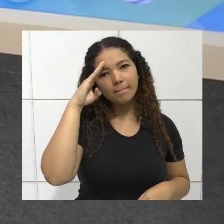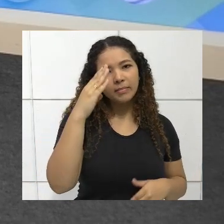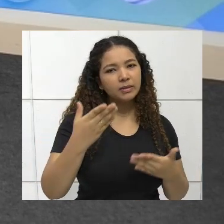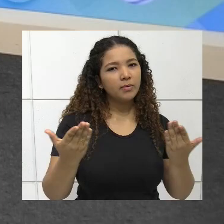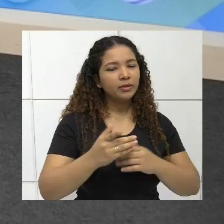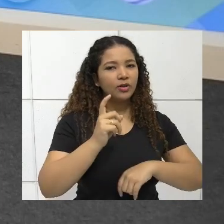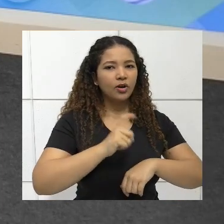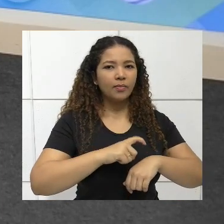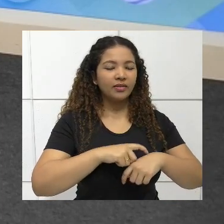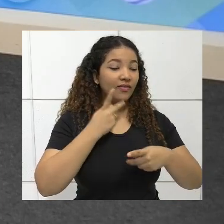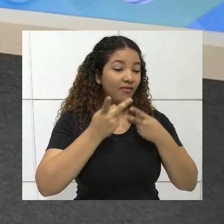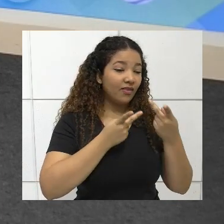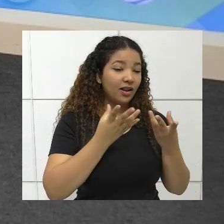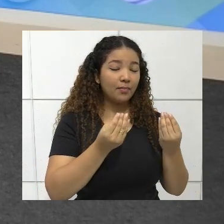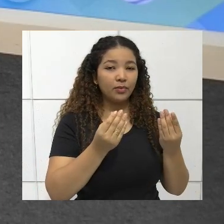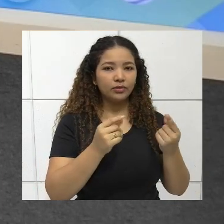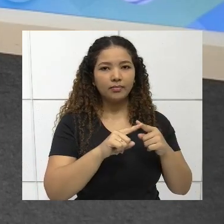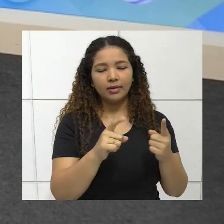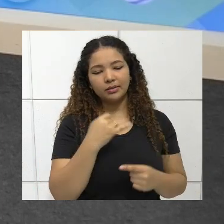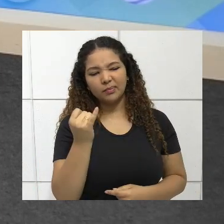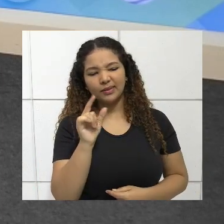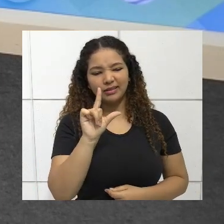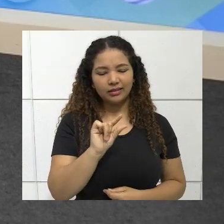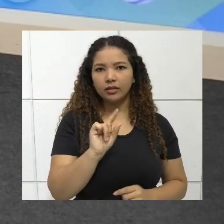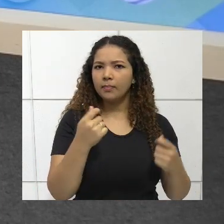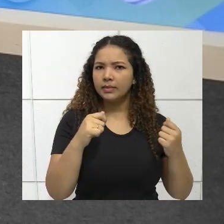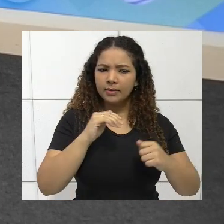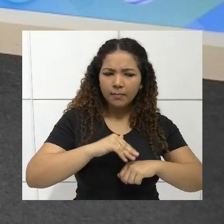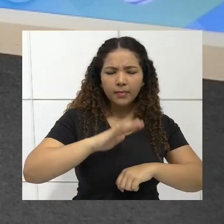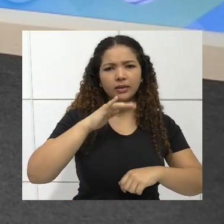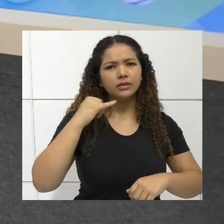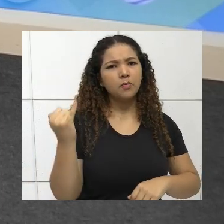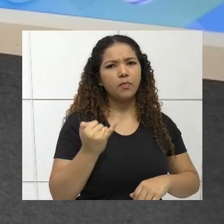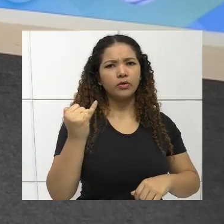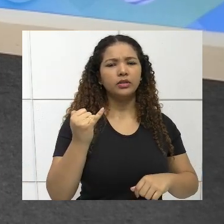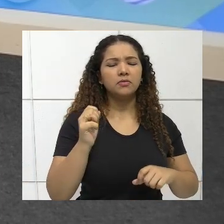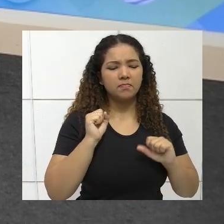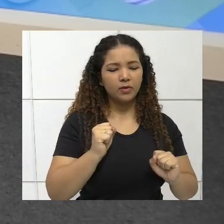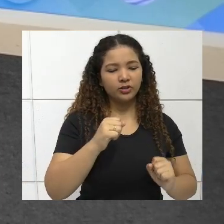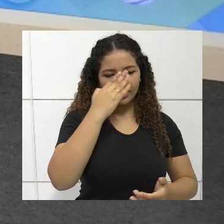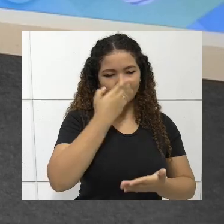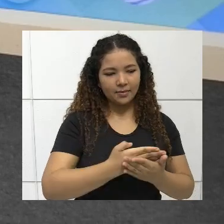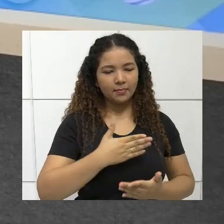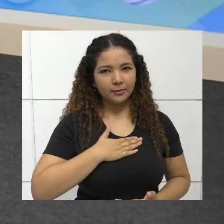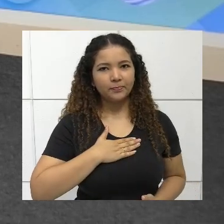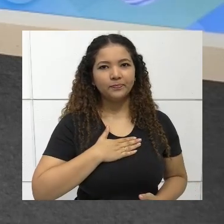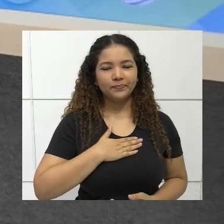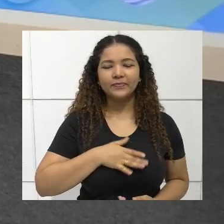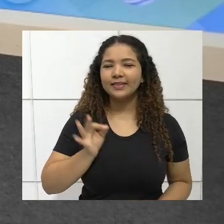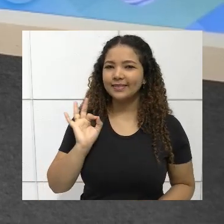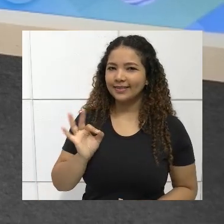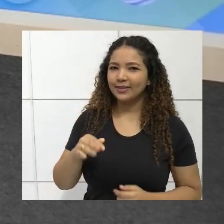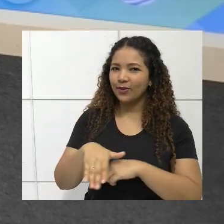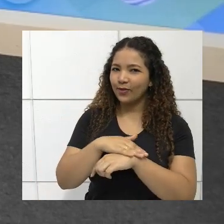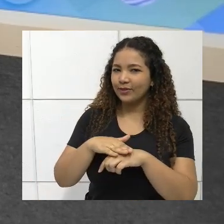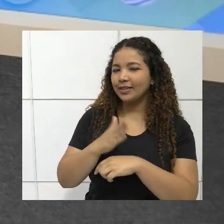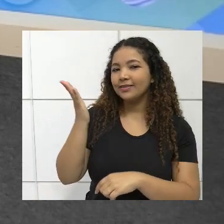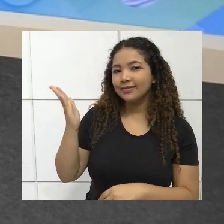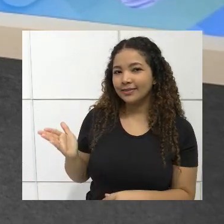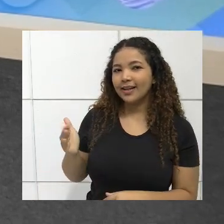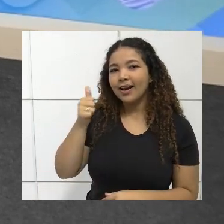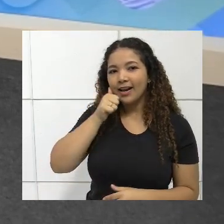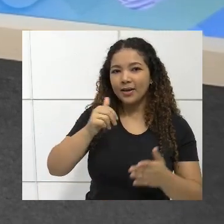né? Muito se fala e pouco se dá importância. Então, vamos dar mais importância. Contem comigo, sim, tá bom? Tá certo. Muito obrigado. Conversei com a psicóloga